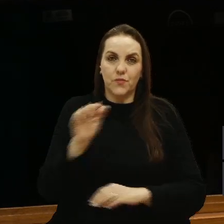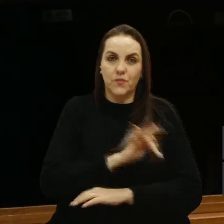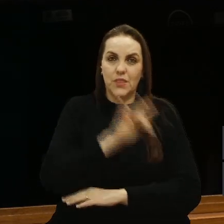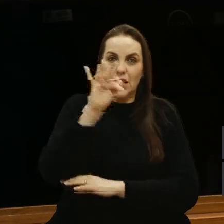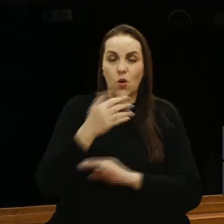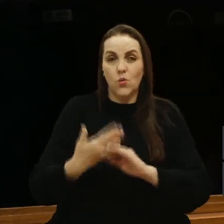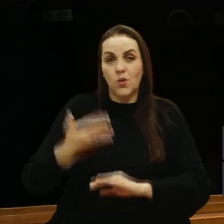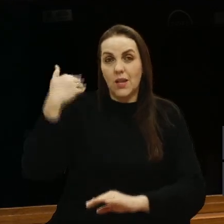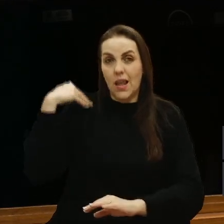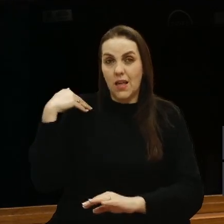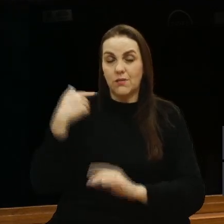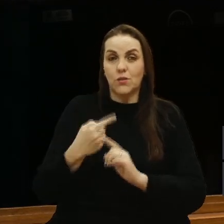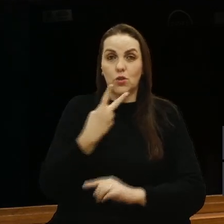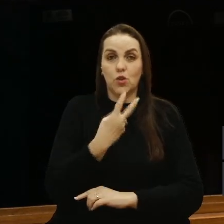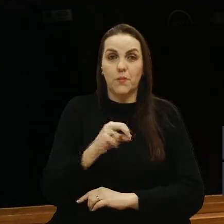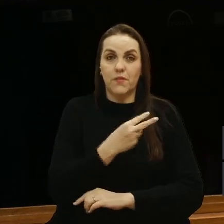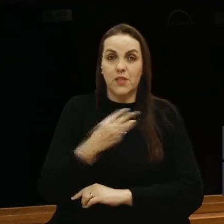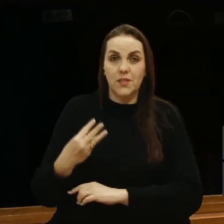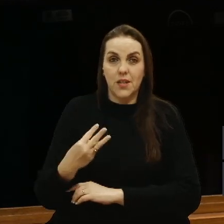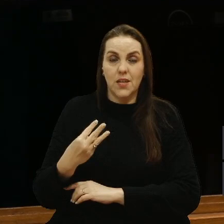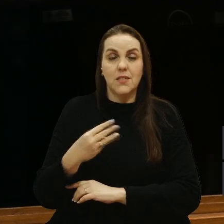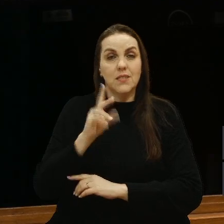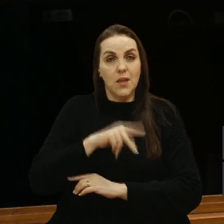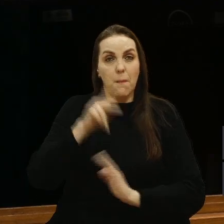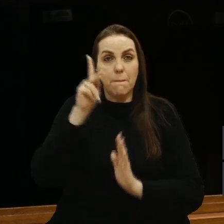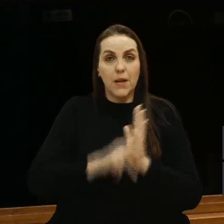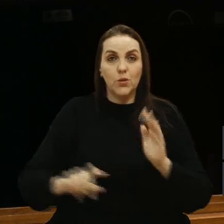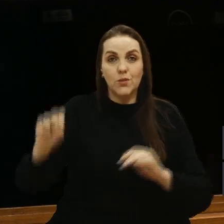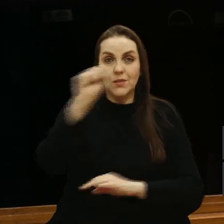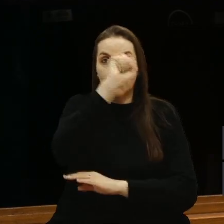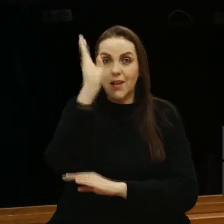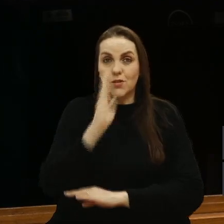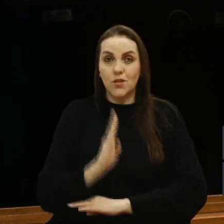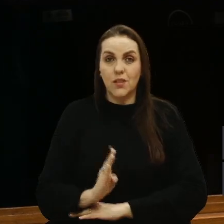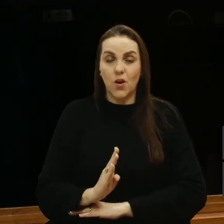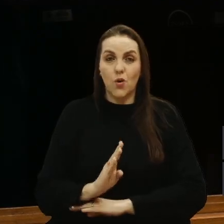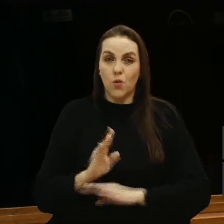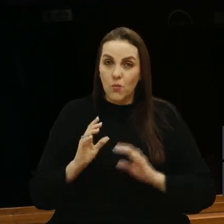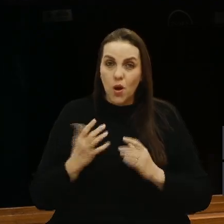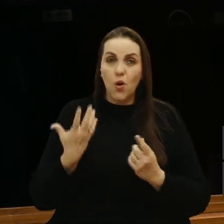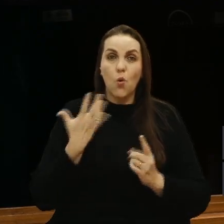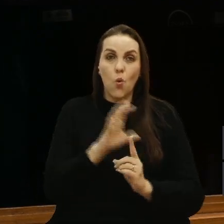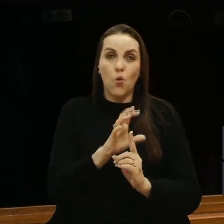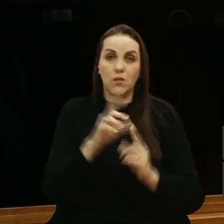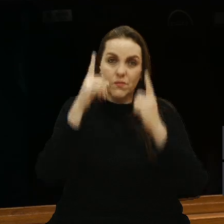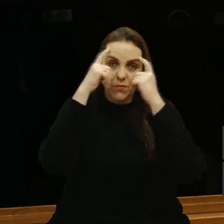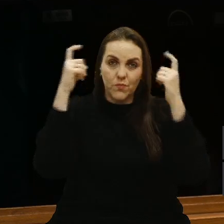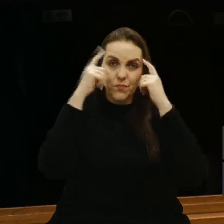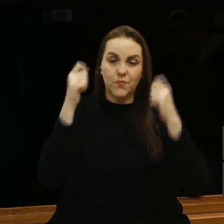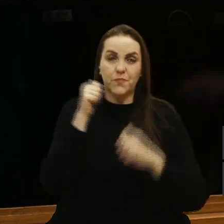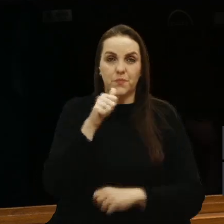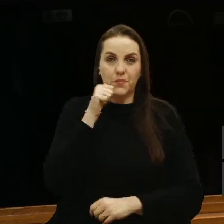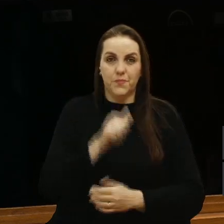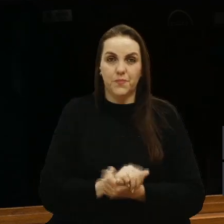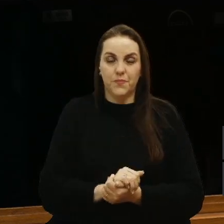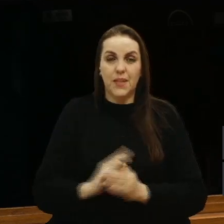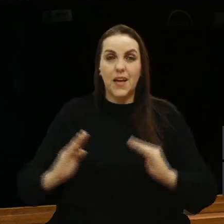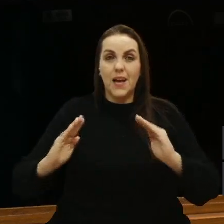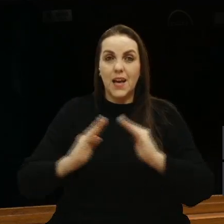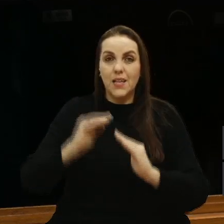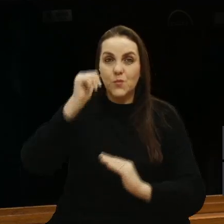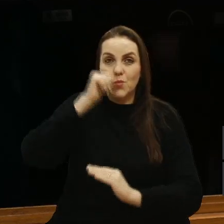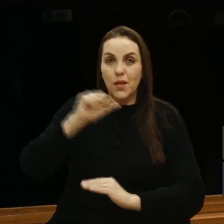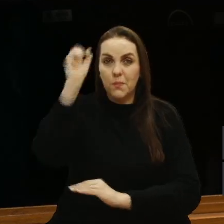lá em 2023, de um grande plano nacional para combater a violência contra as mulheres. Então, a Casa da Mulher Brasileira é um